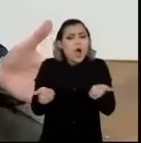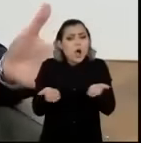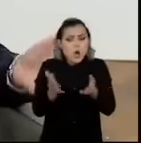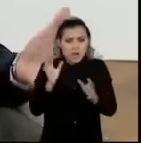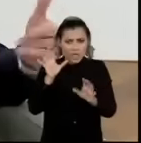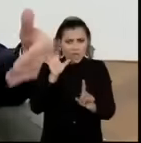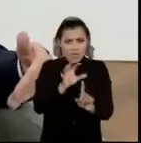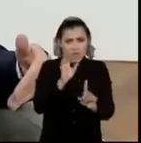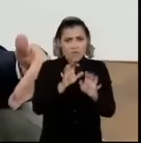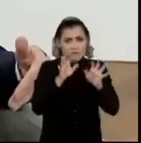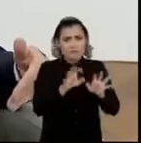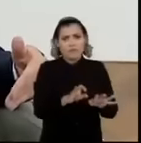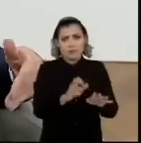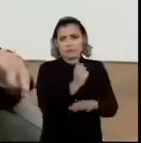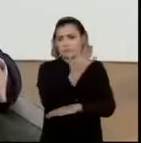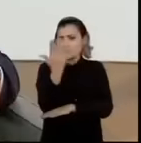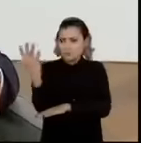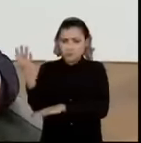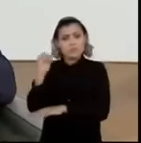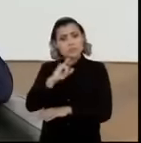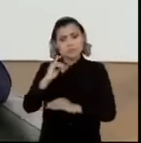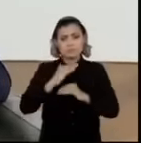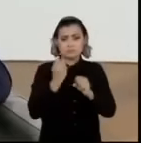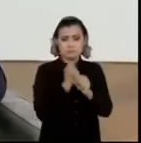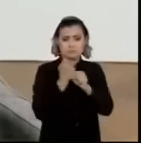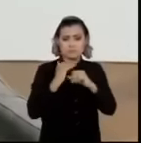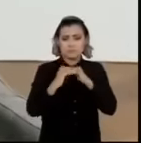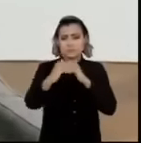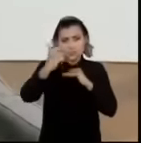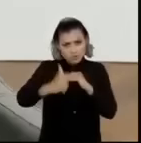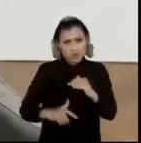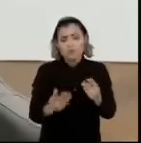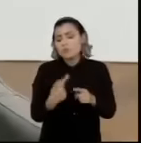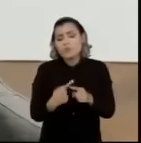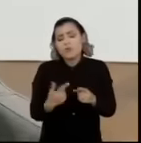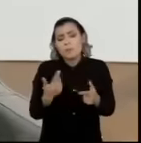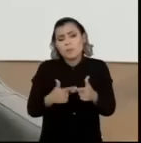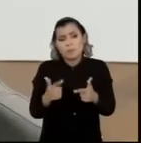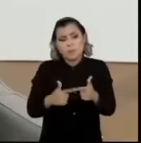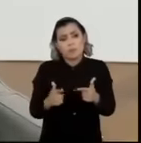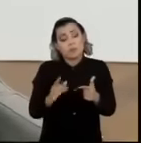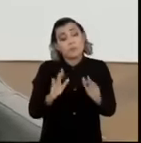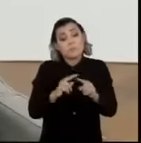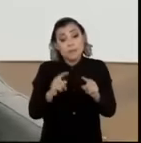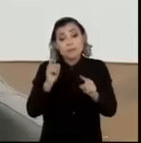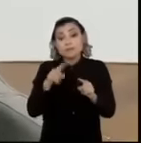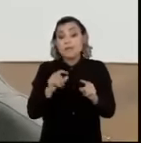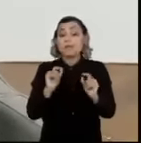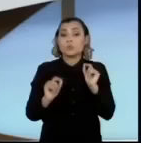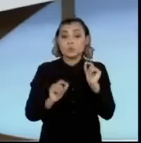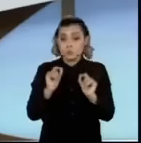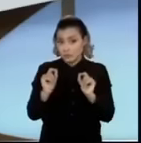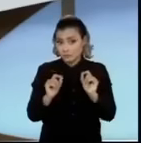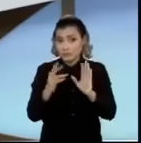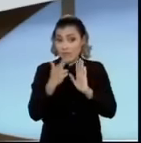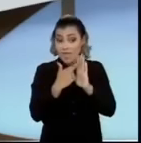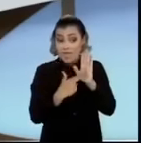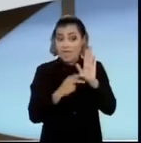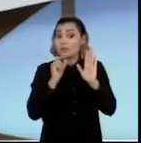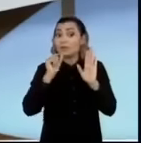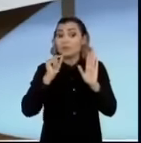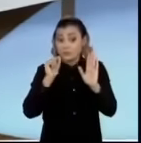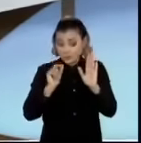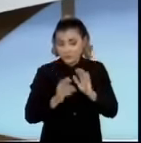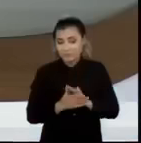impacto ambiental no caso de repavimentação? Esse é um caso concreto. Mas não estamos falando de um caso concreto, estamos falando de um princípio. O princípio, você pode